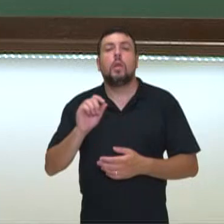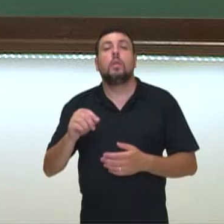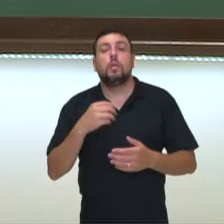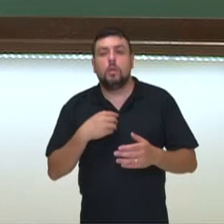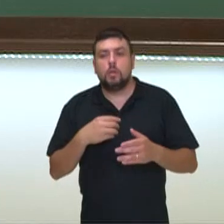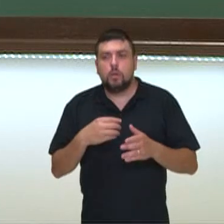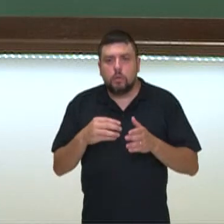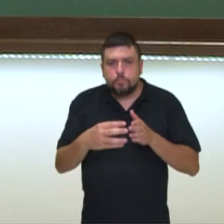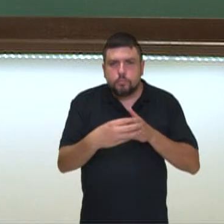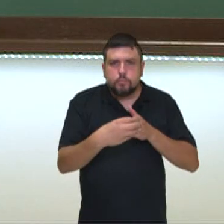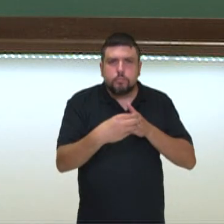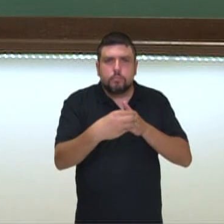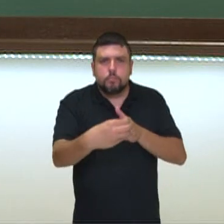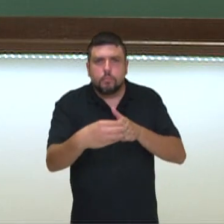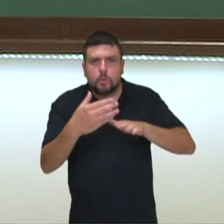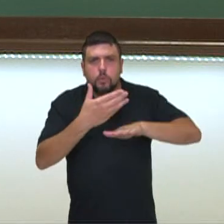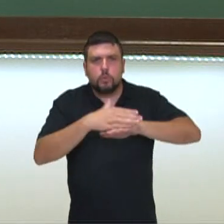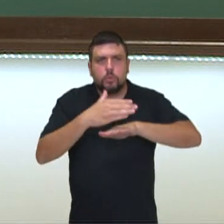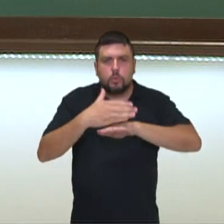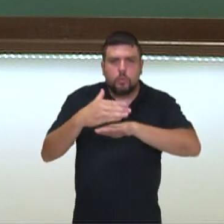momento de trocar a atividade.